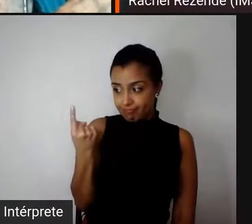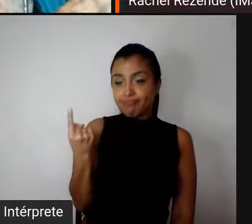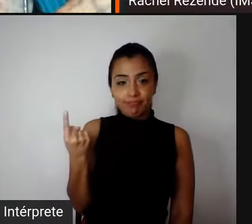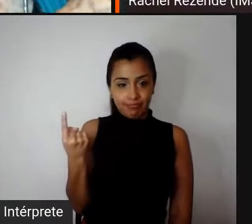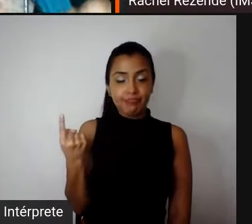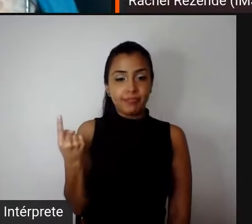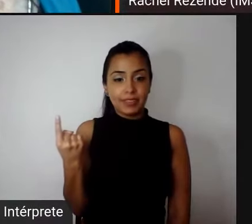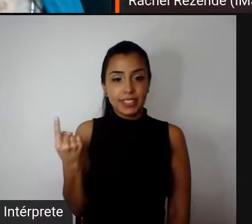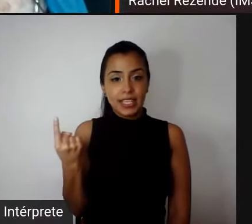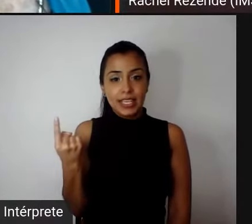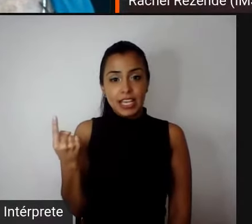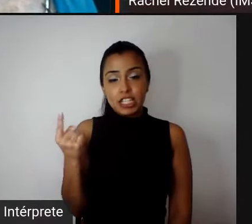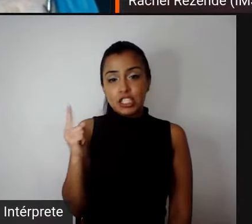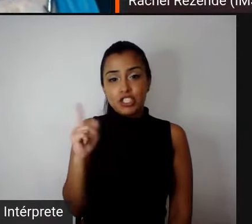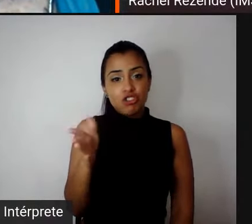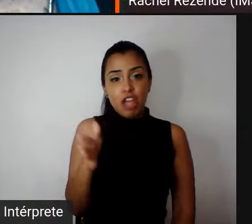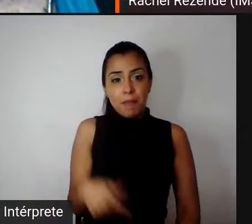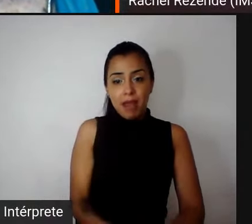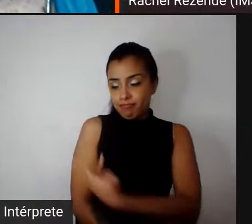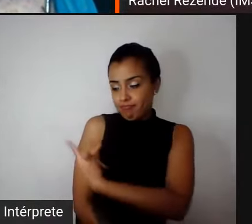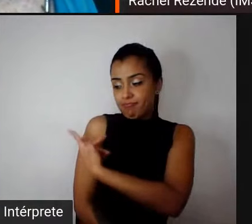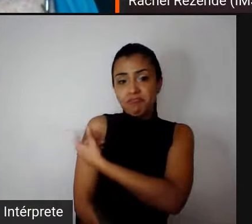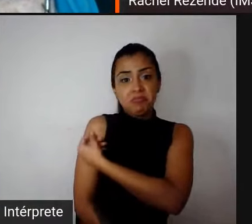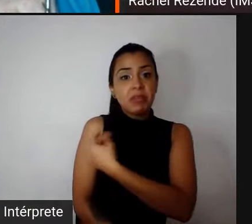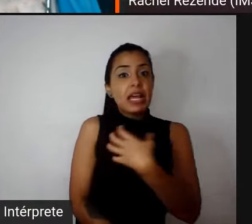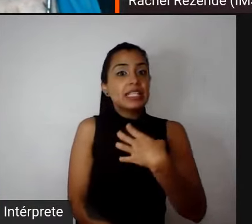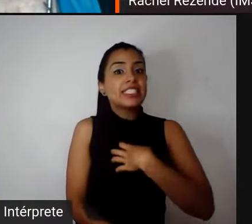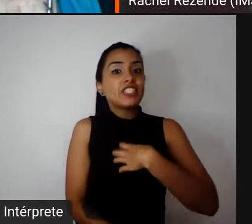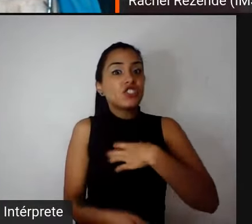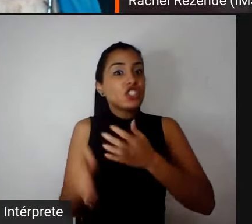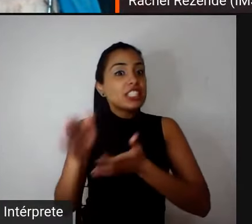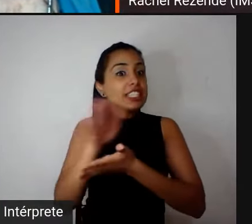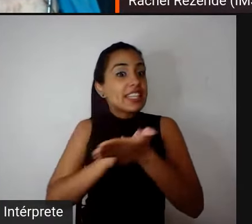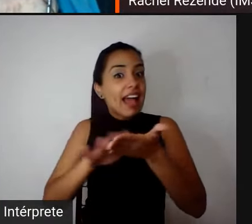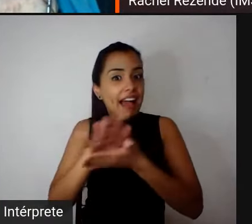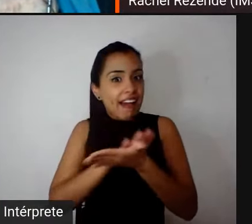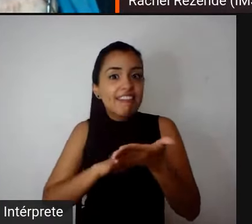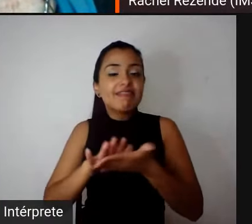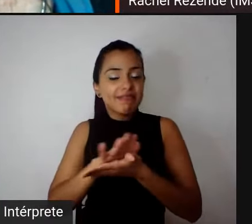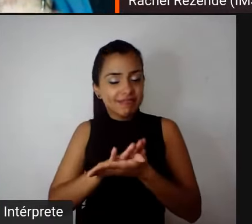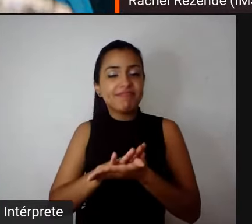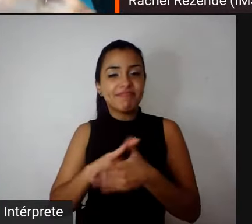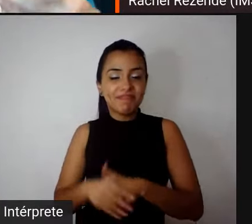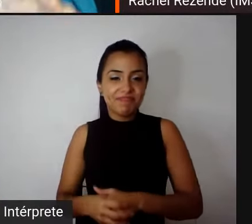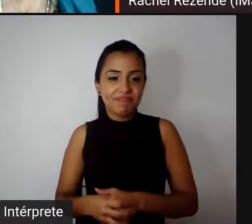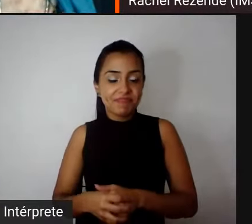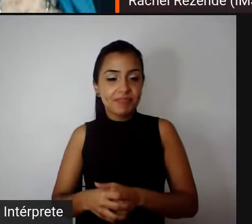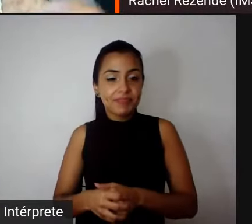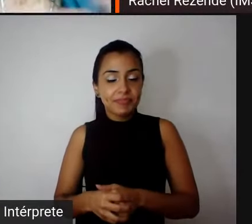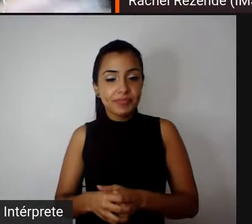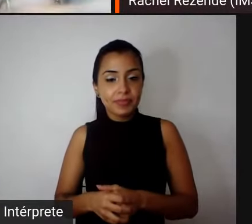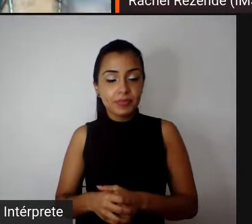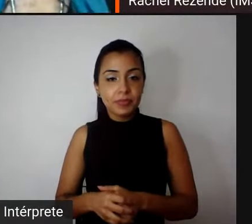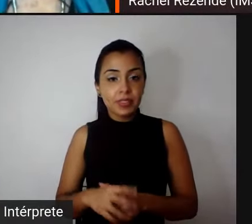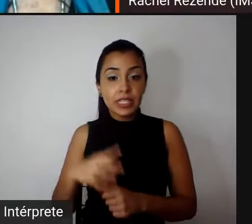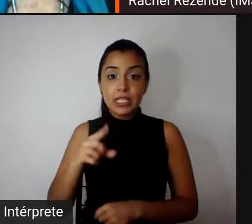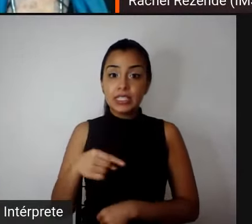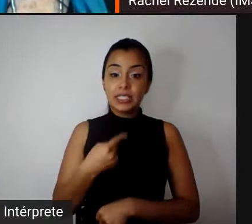a vacina. Nem senti a vacina. E depois dessa, me deu